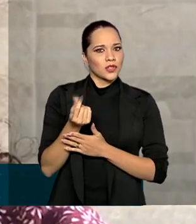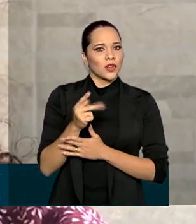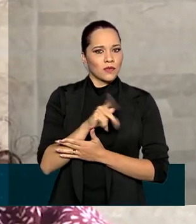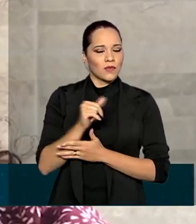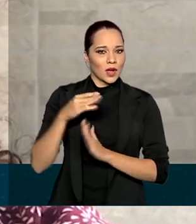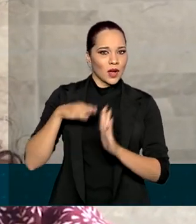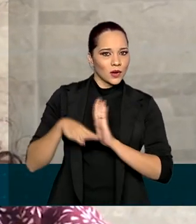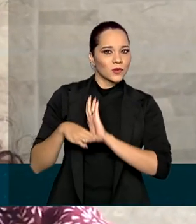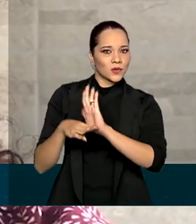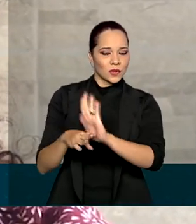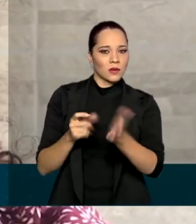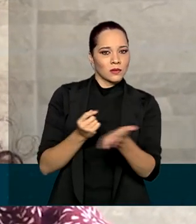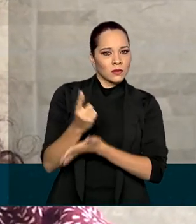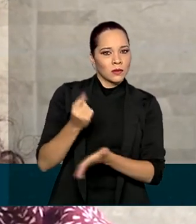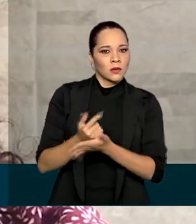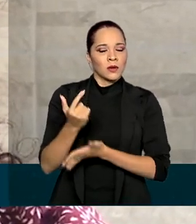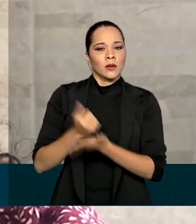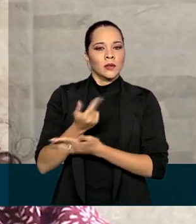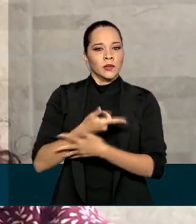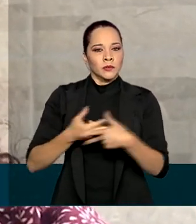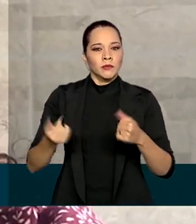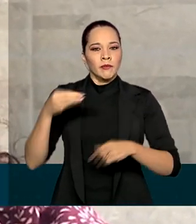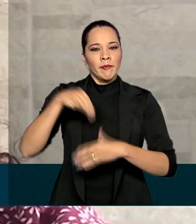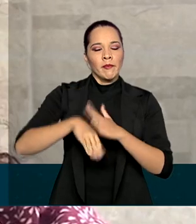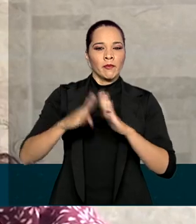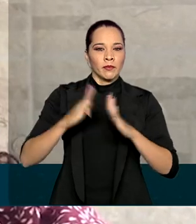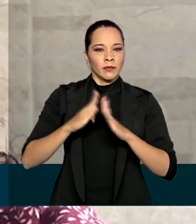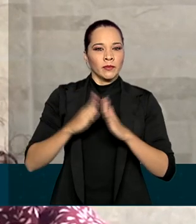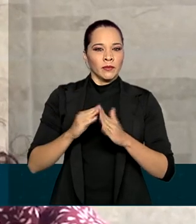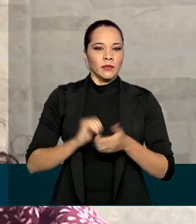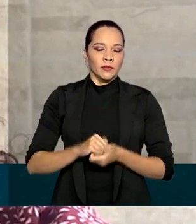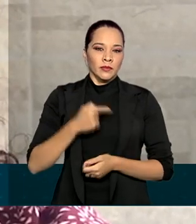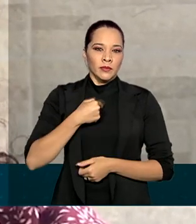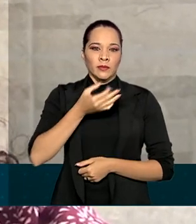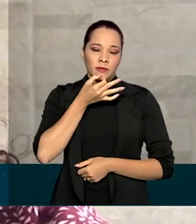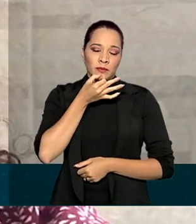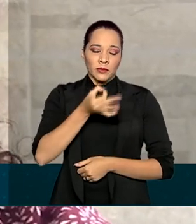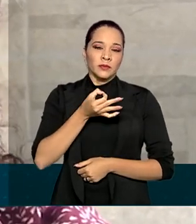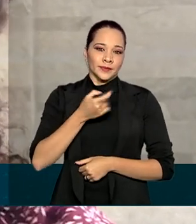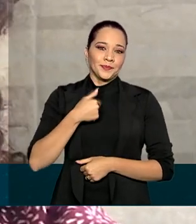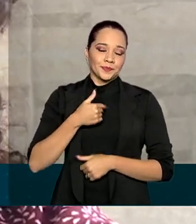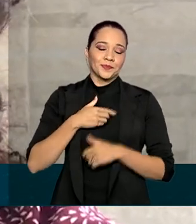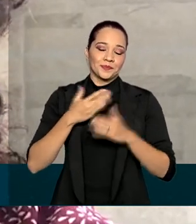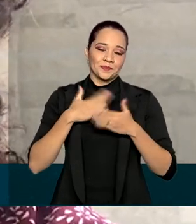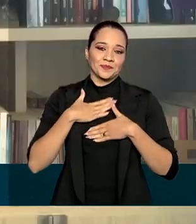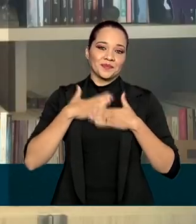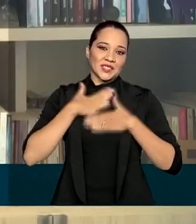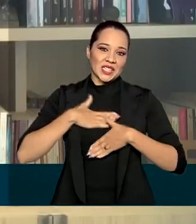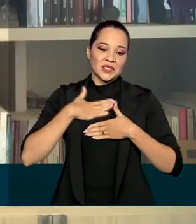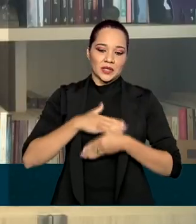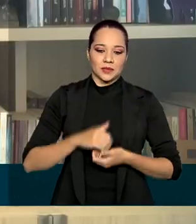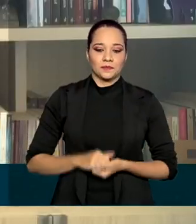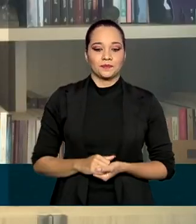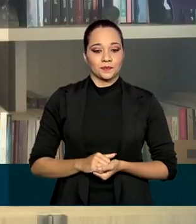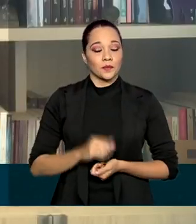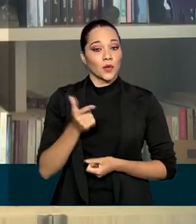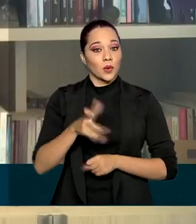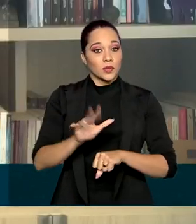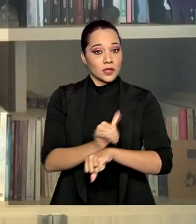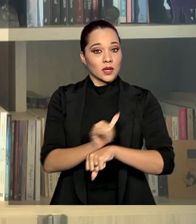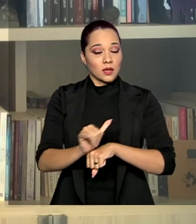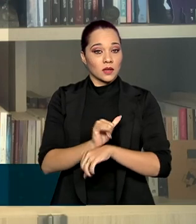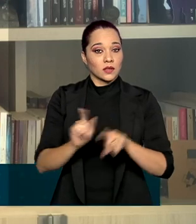ajudar bastante na compra de mantimentos. Eu achei e fiquei bastante satisfeita. Outra medida